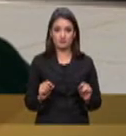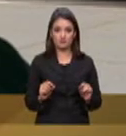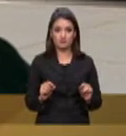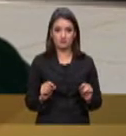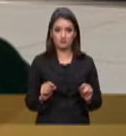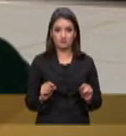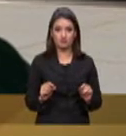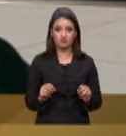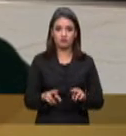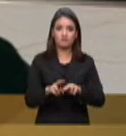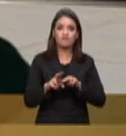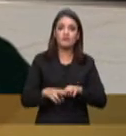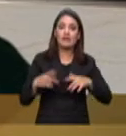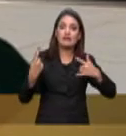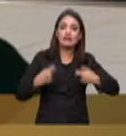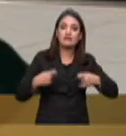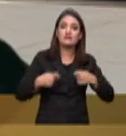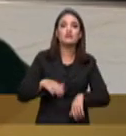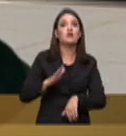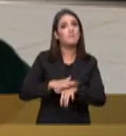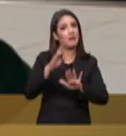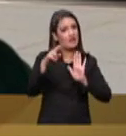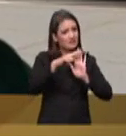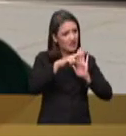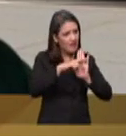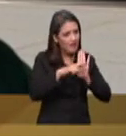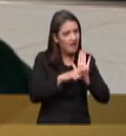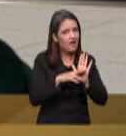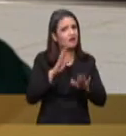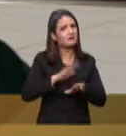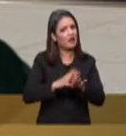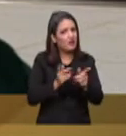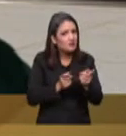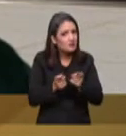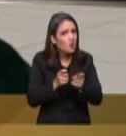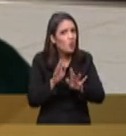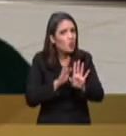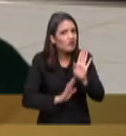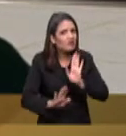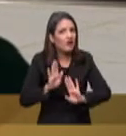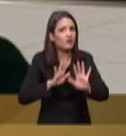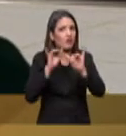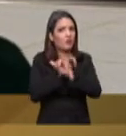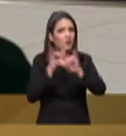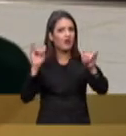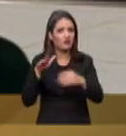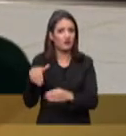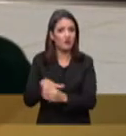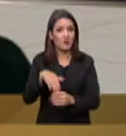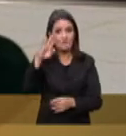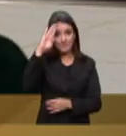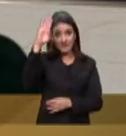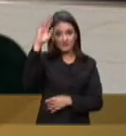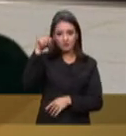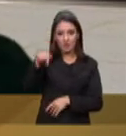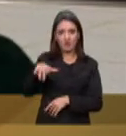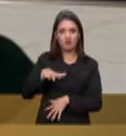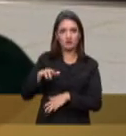favor da necessidade de maior regulação da propaganda eleitoral, sobretudo na